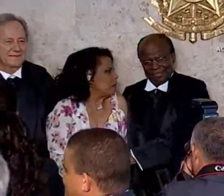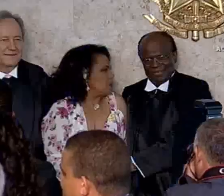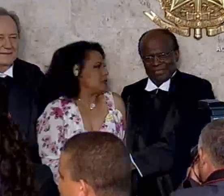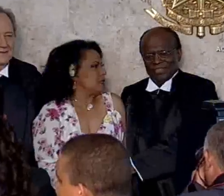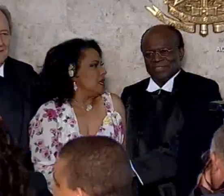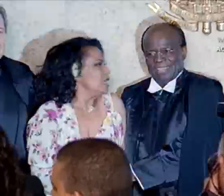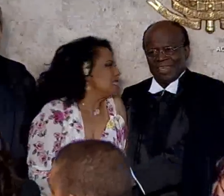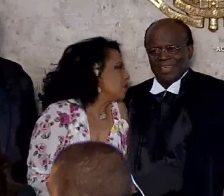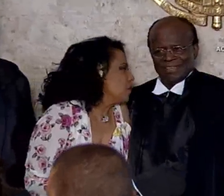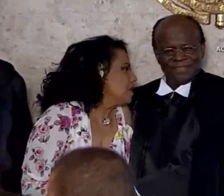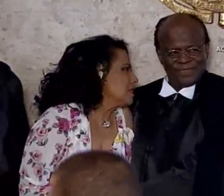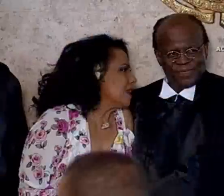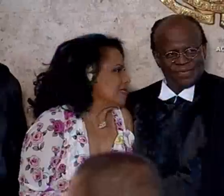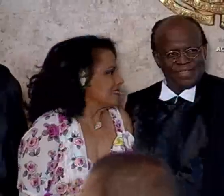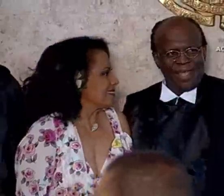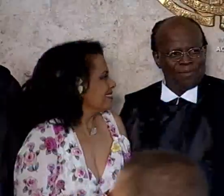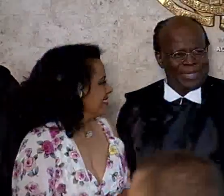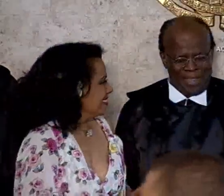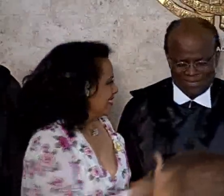como Visiting Scholar em